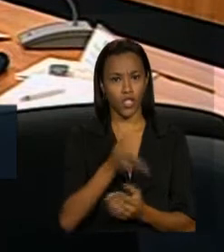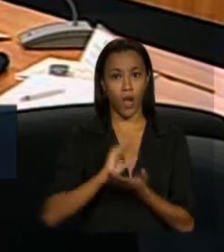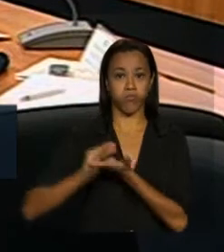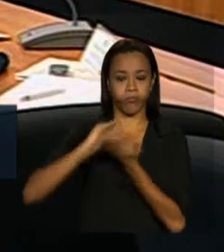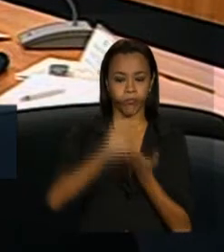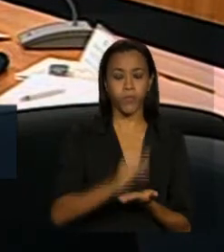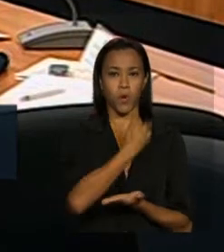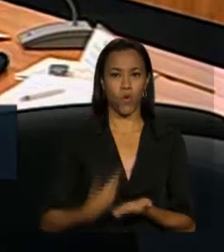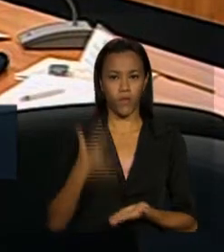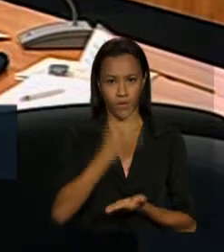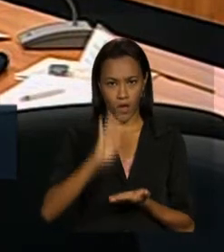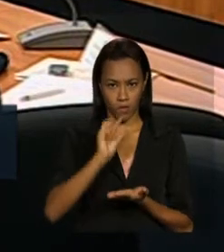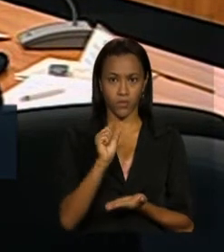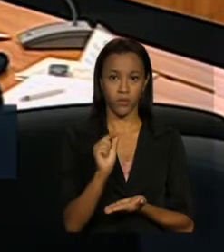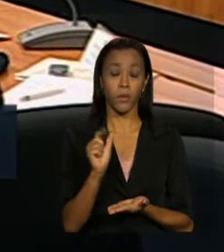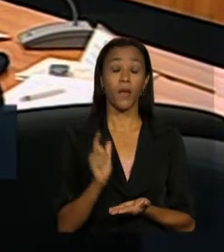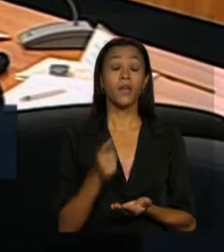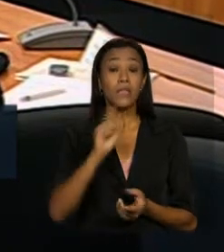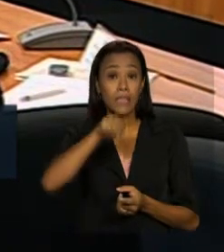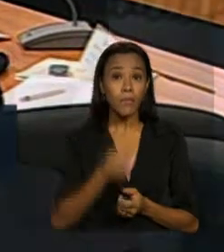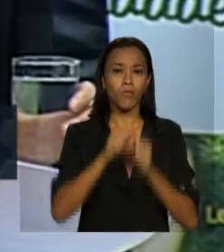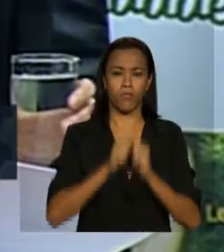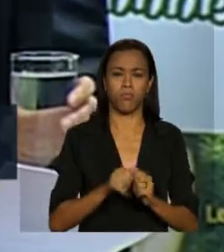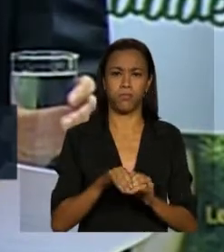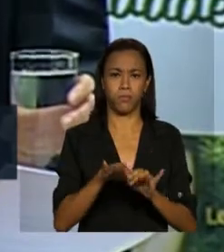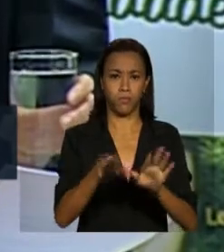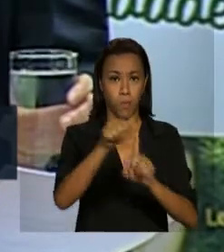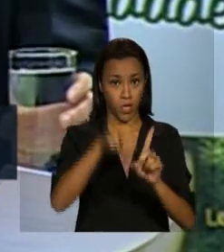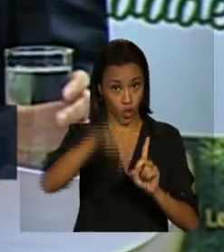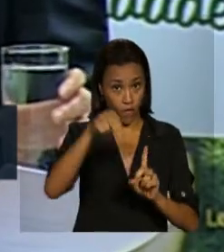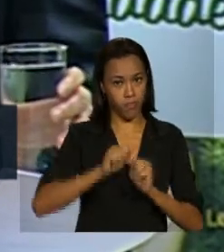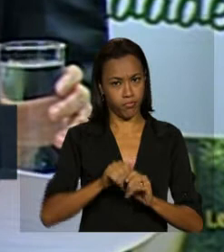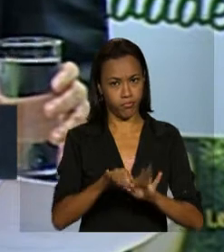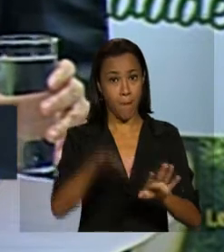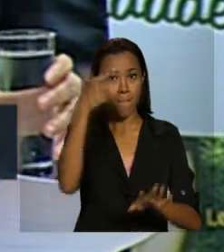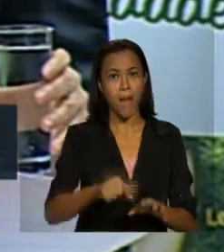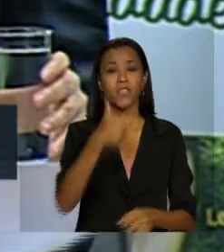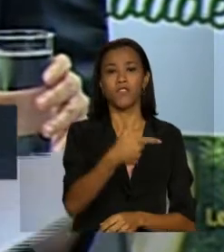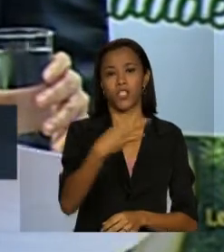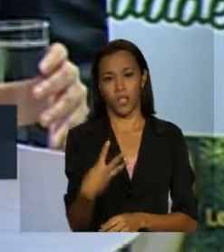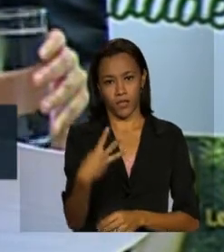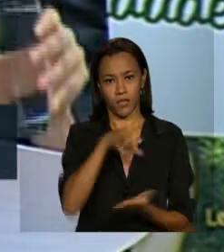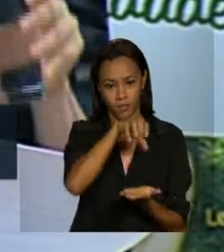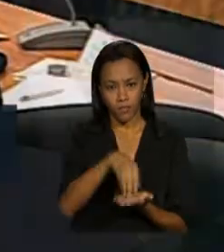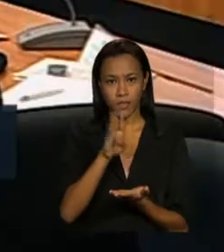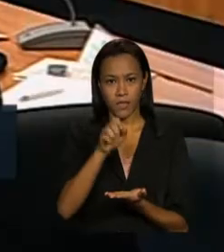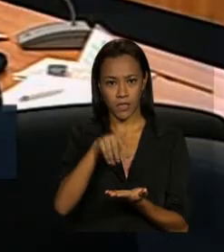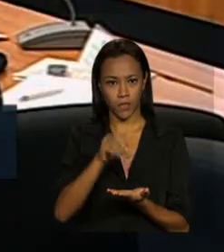governo federal. E em novembro nós teremos a expansão para mais 23 centro-dias. Valéria, por